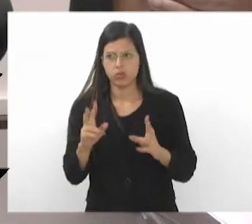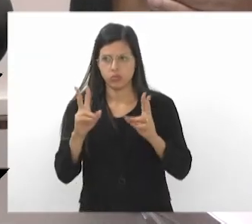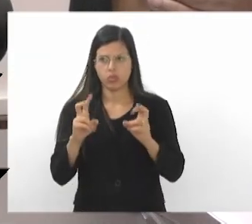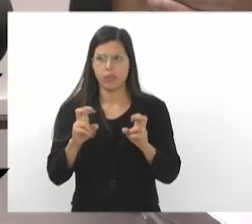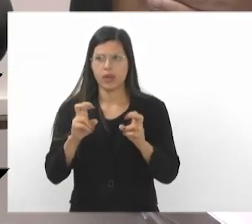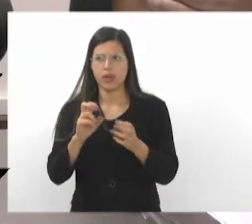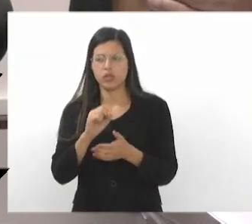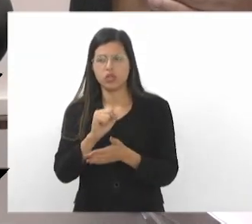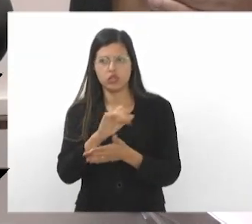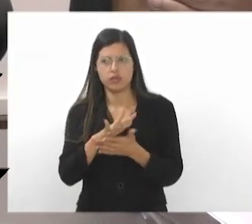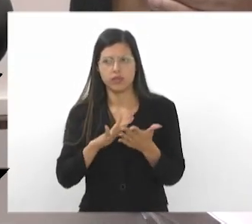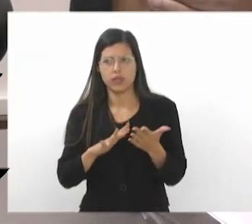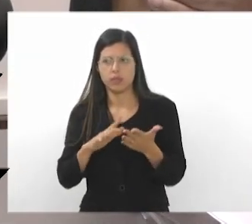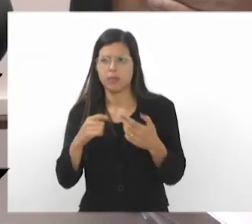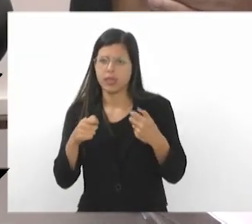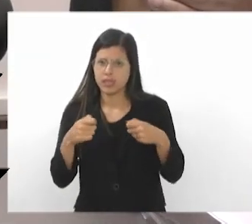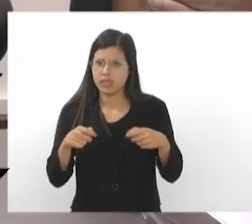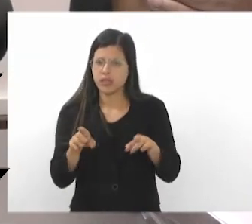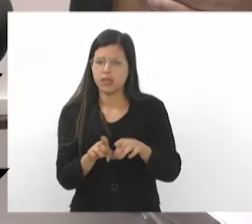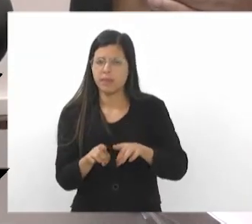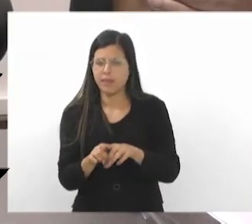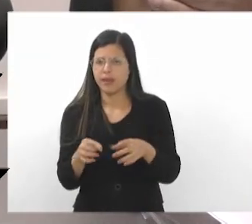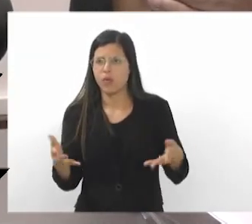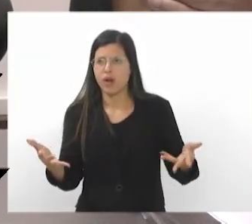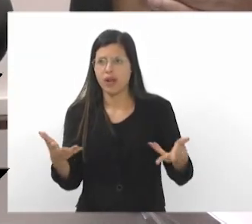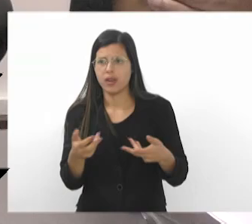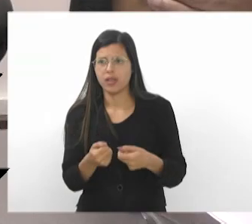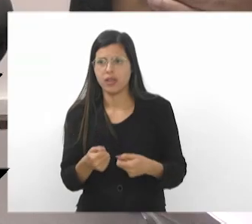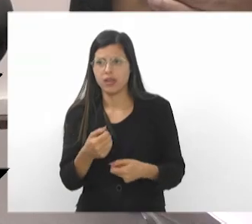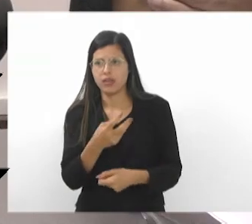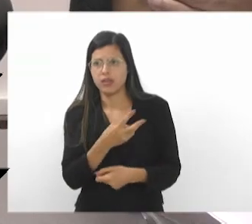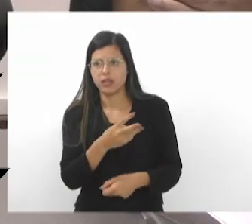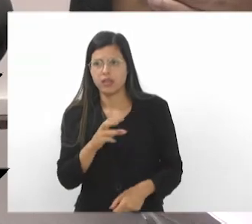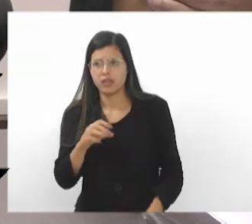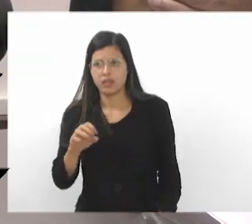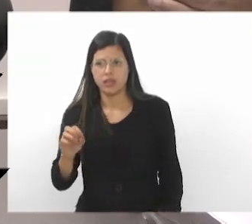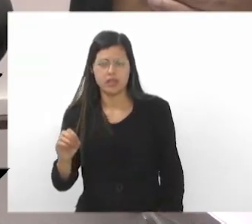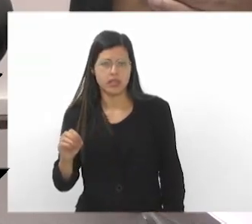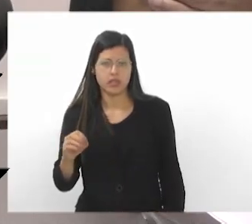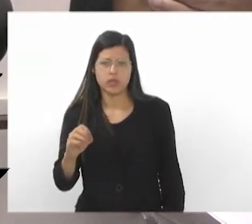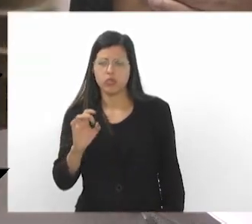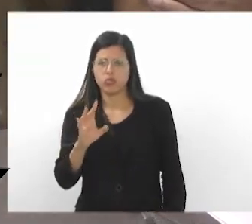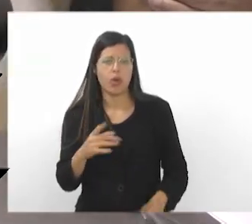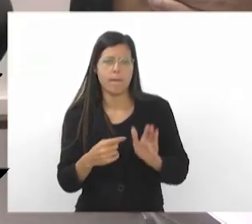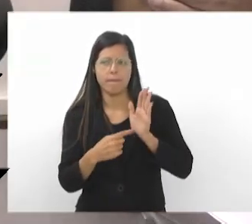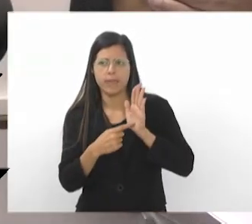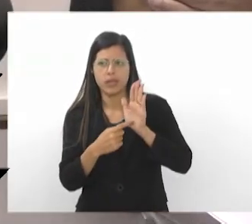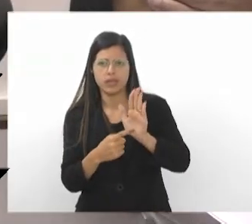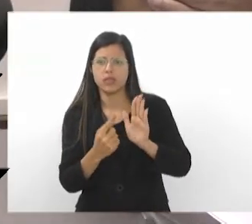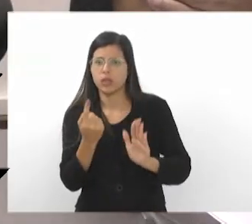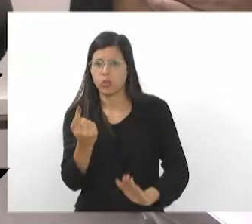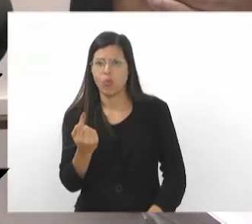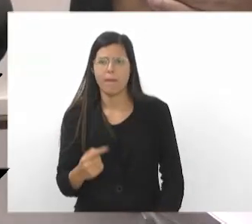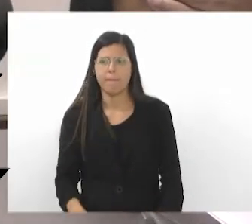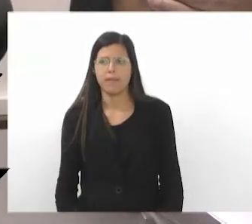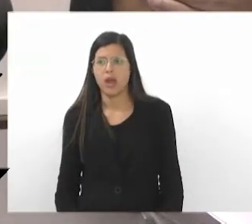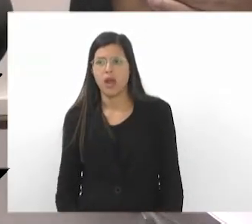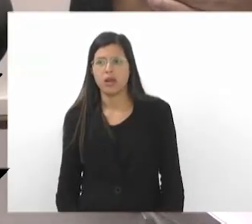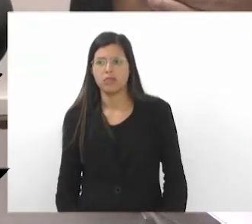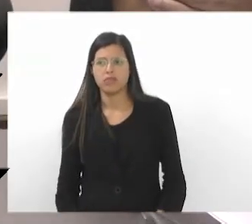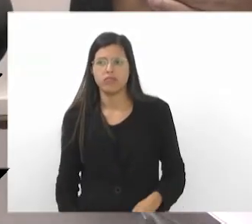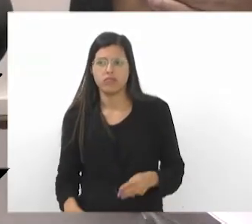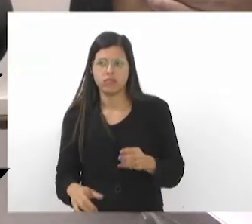tem algum critério de paridade. Por exemplo, dessas 300 e tal, eu apresentei uma. Então, ainda que tenha sido